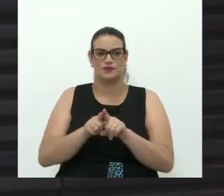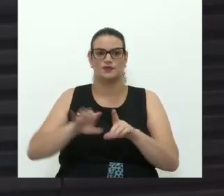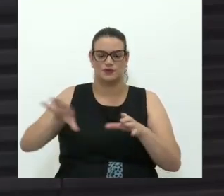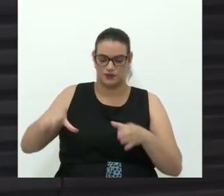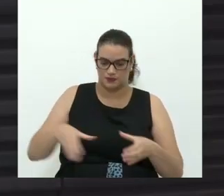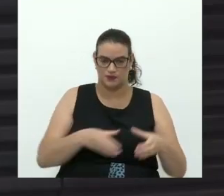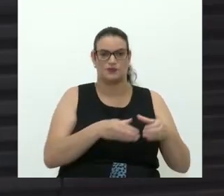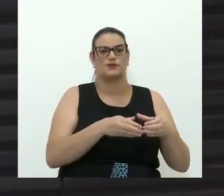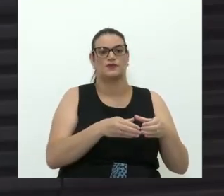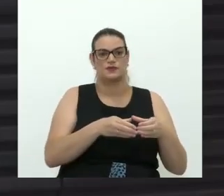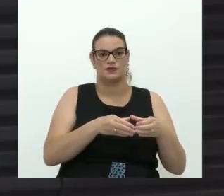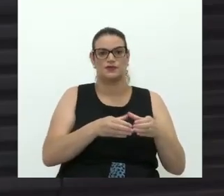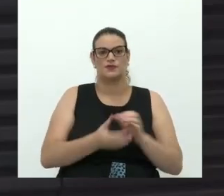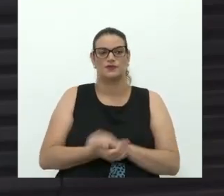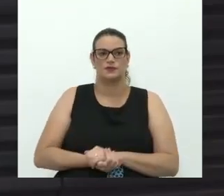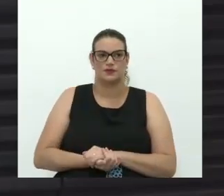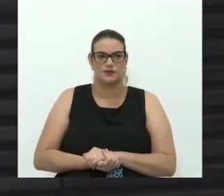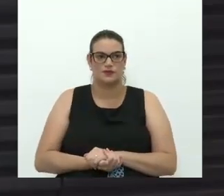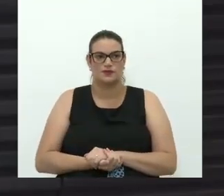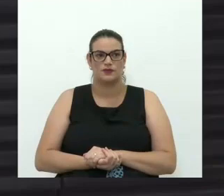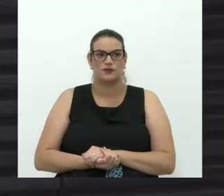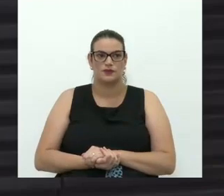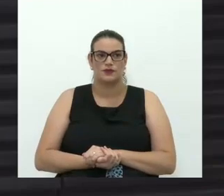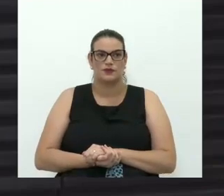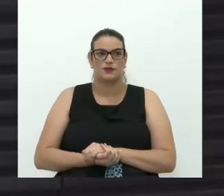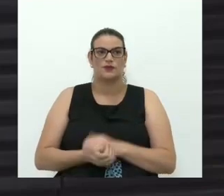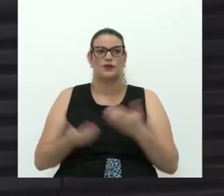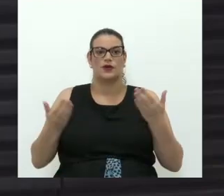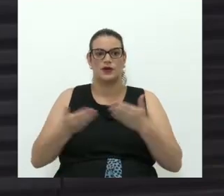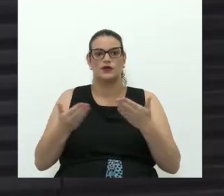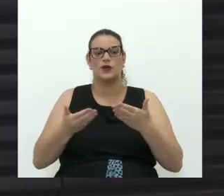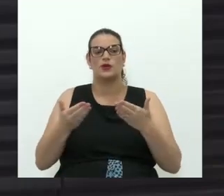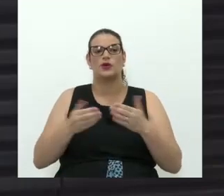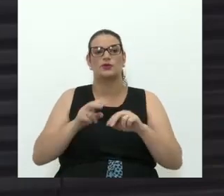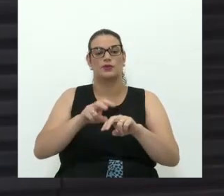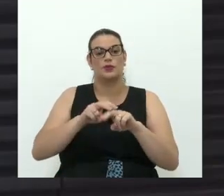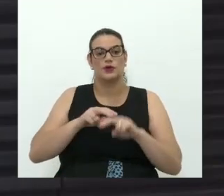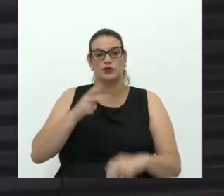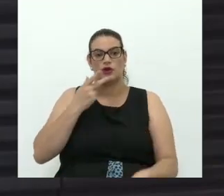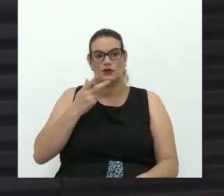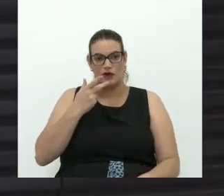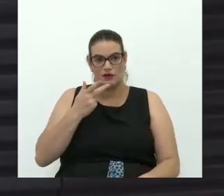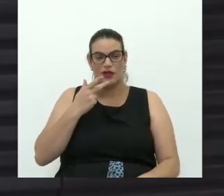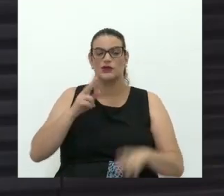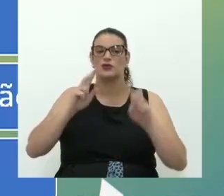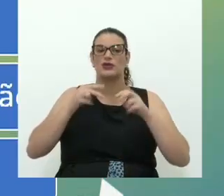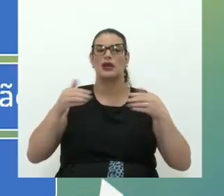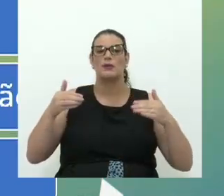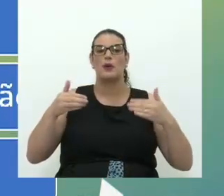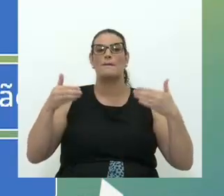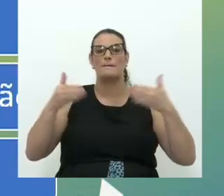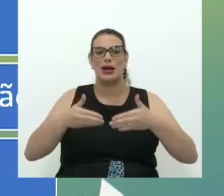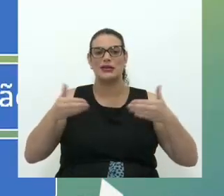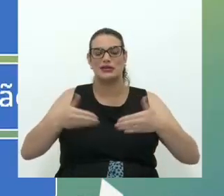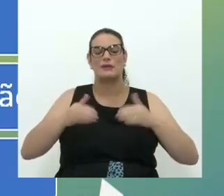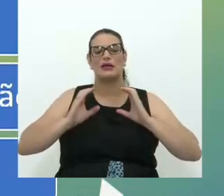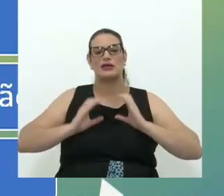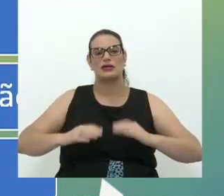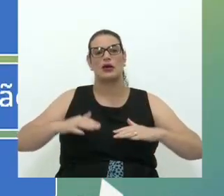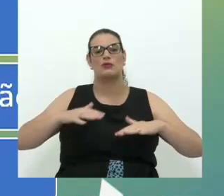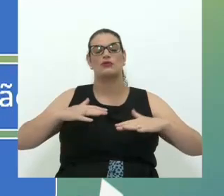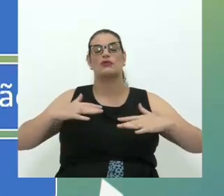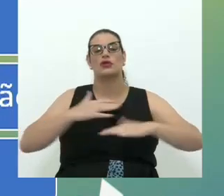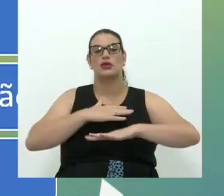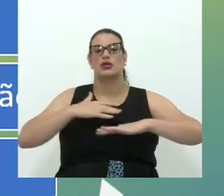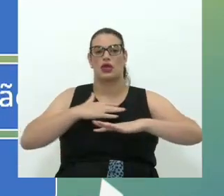compomos é nesse sentido que vamos falar sobre participação cidadã e aqui eu gostaria de falar